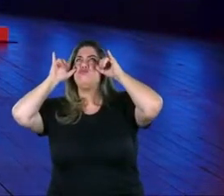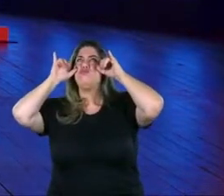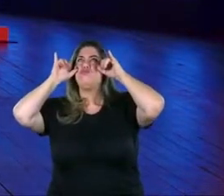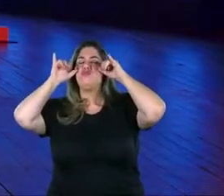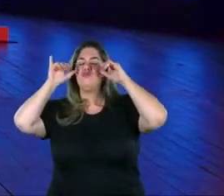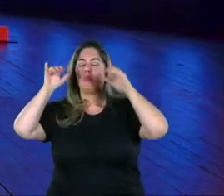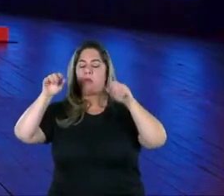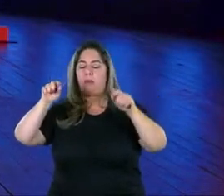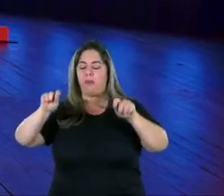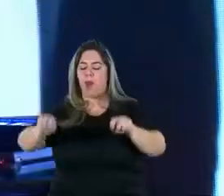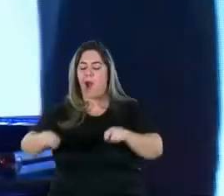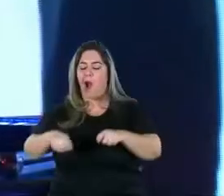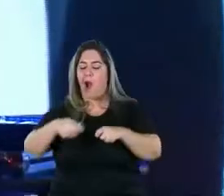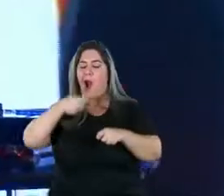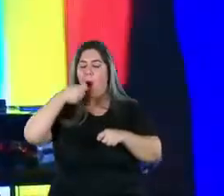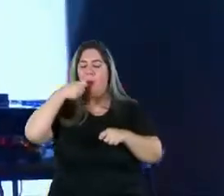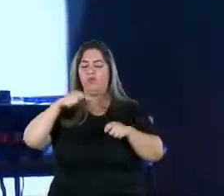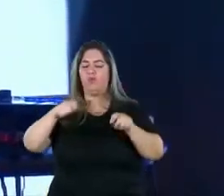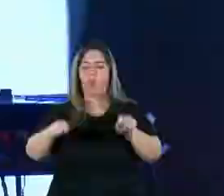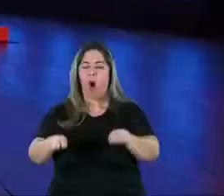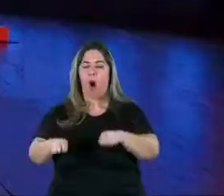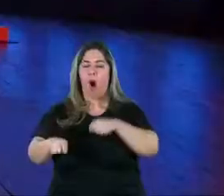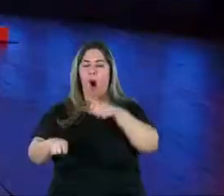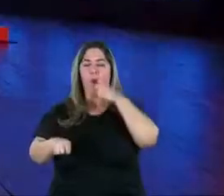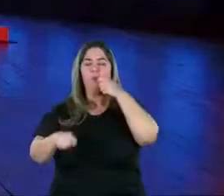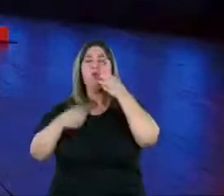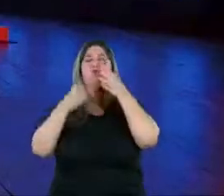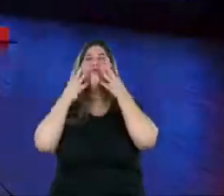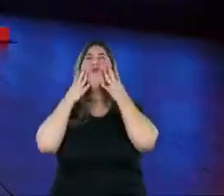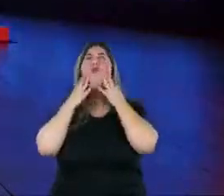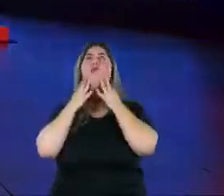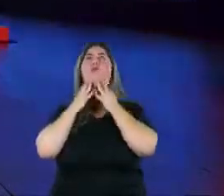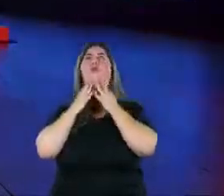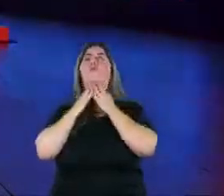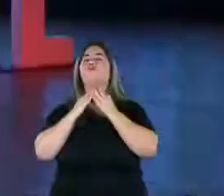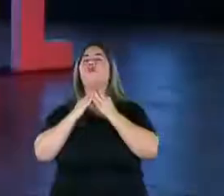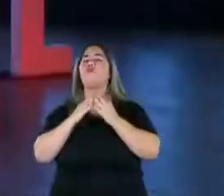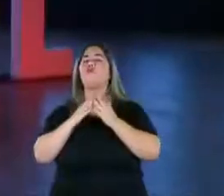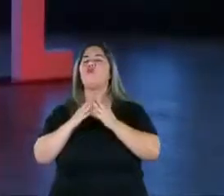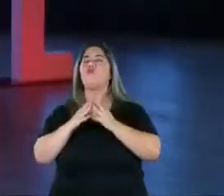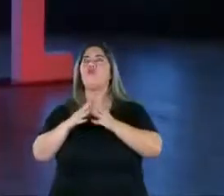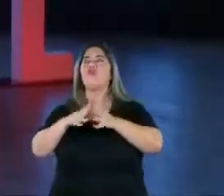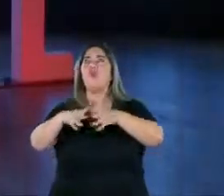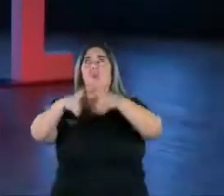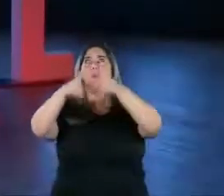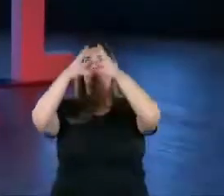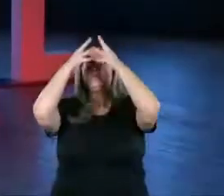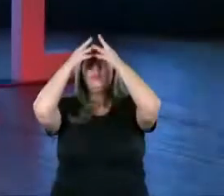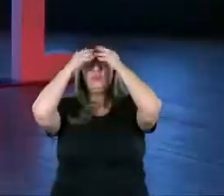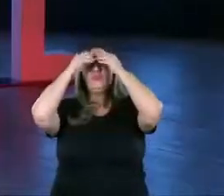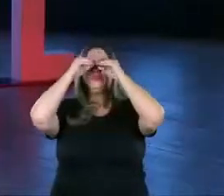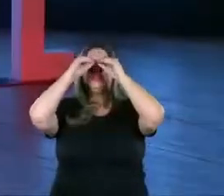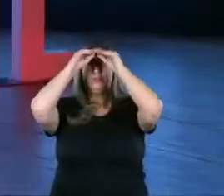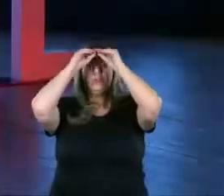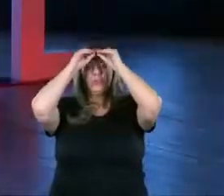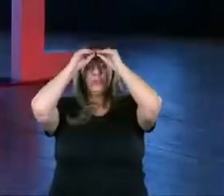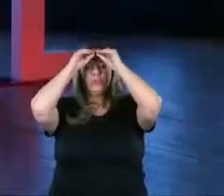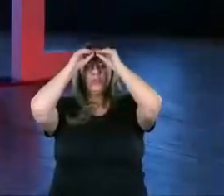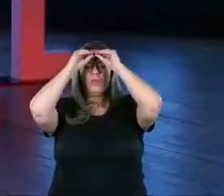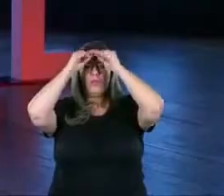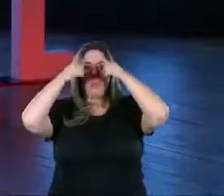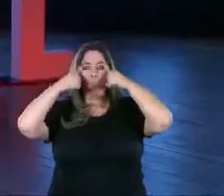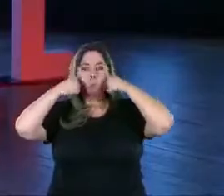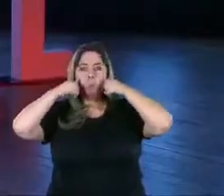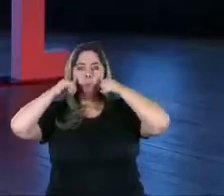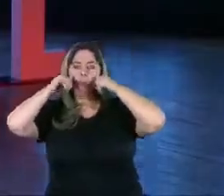grande boi está na minha voz. Está na minha baba, está na minha confusão. na minha Babel. Um grande boi está